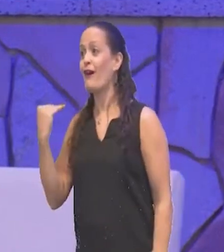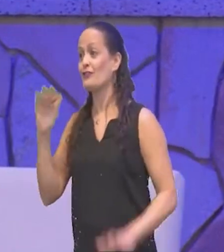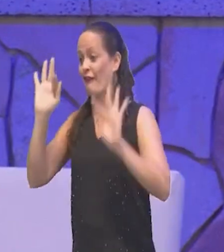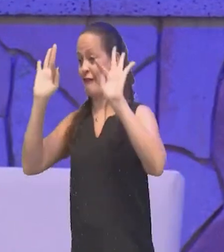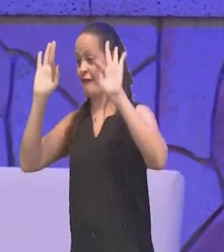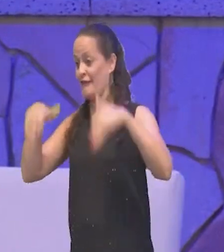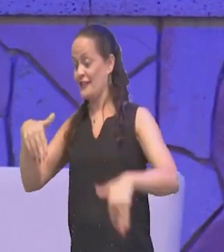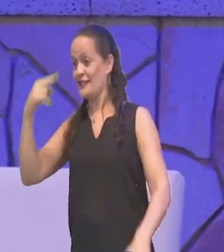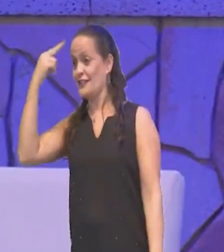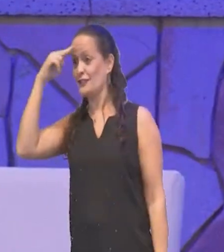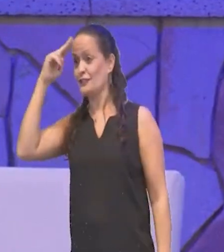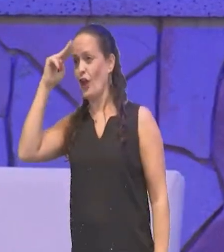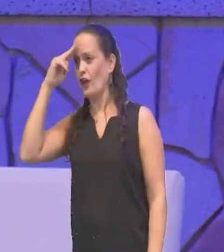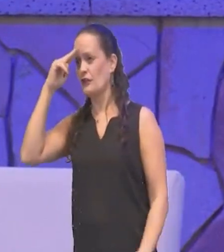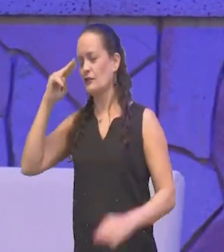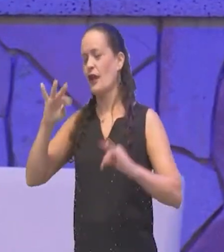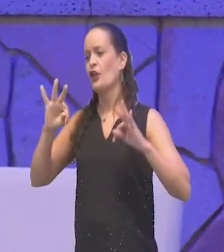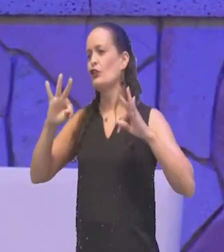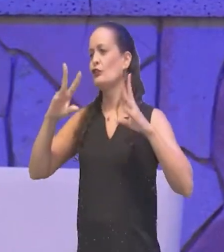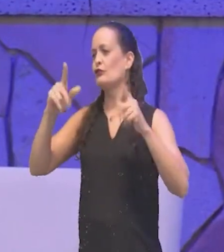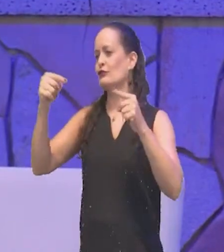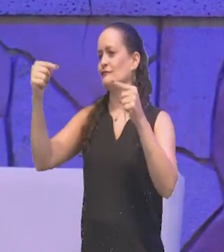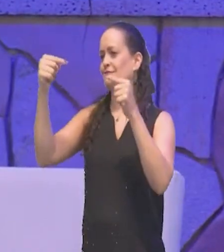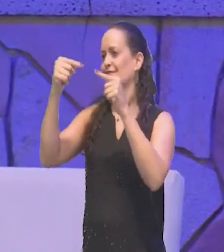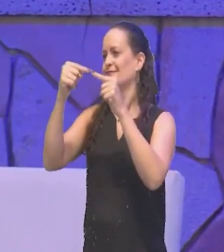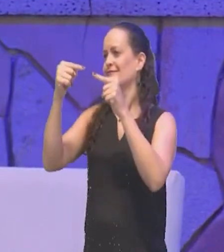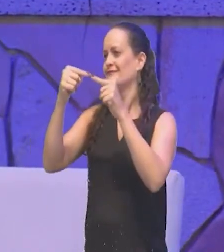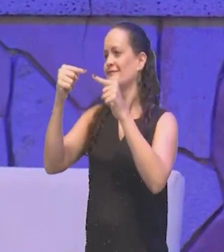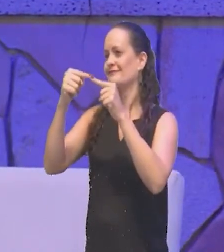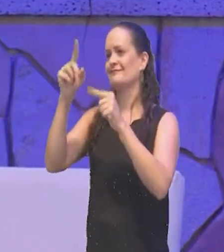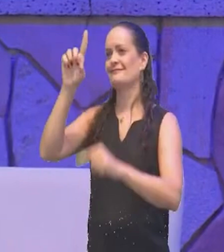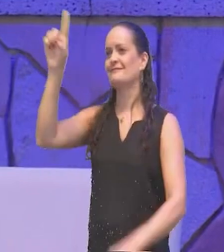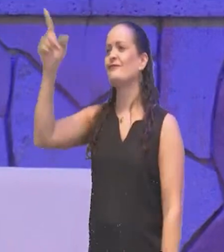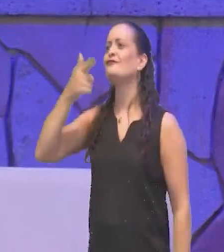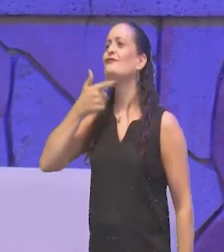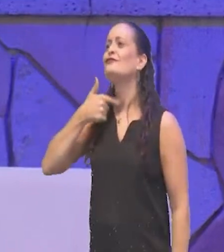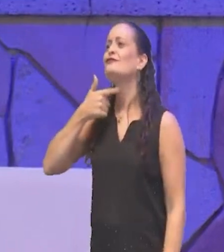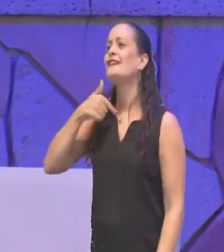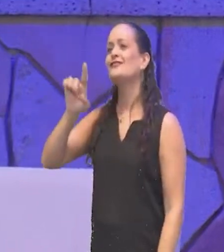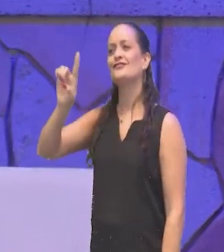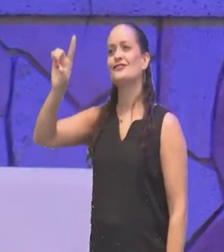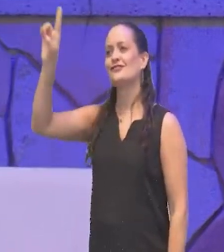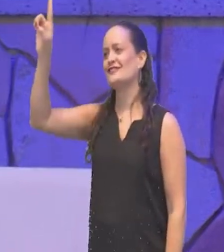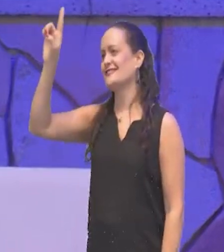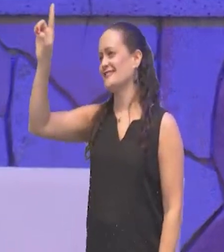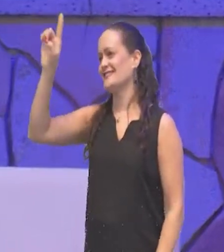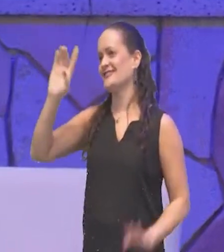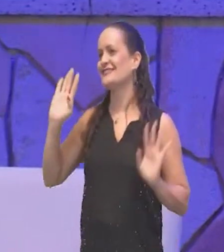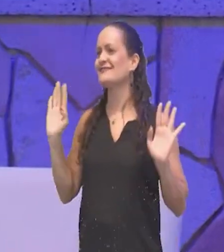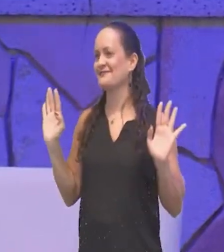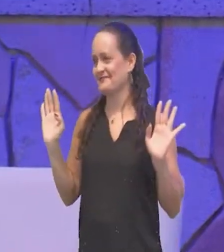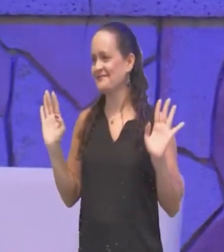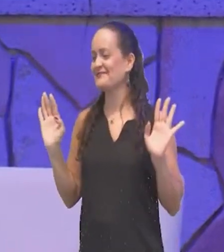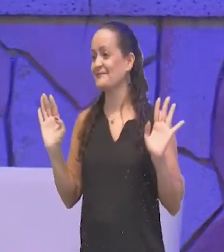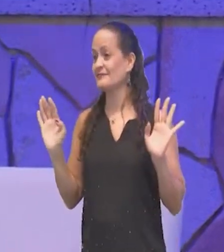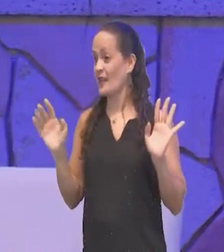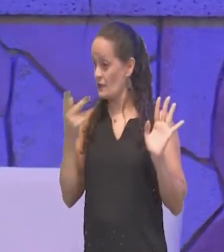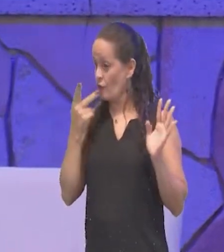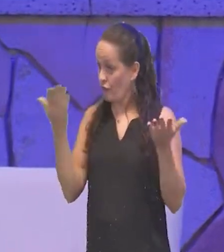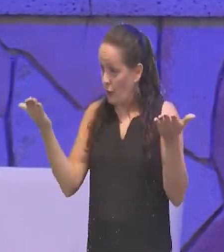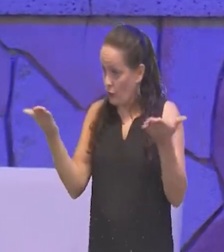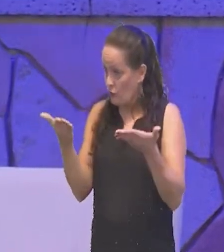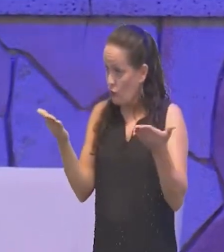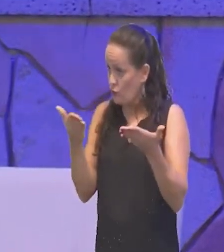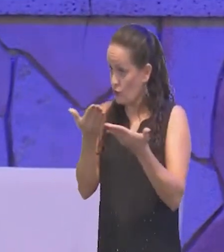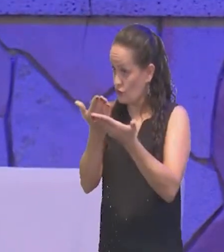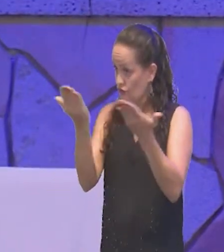história, tudo se encaixou perfeitamente dentro do plano de Deus. E eu ouso dizer aqui nesta manhã para você, meu